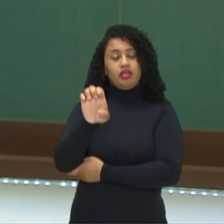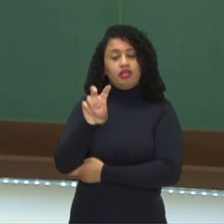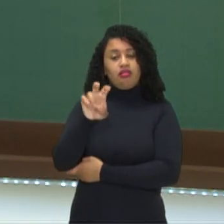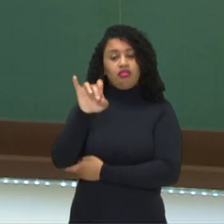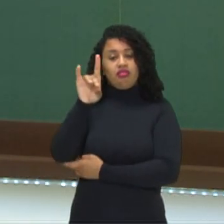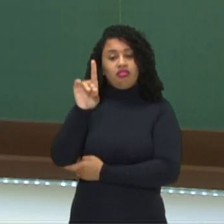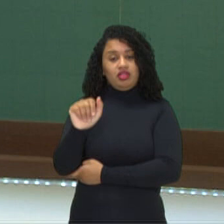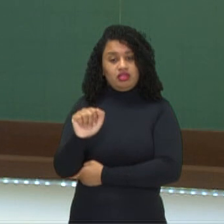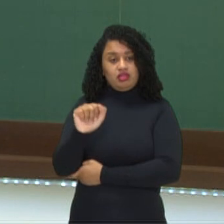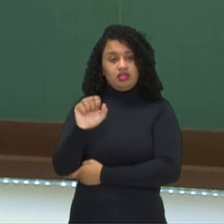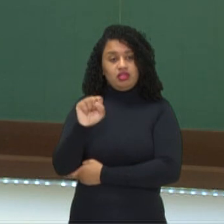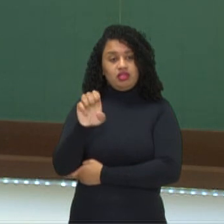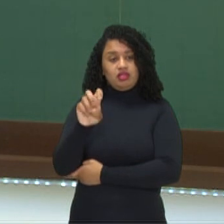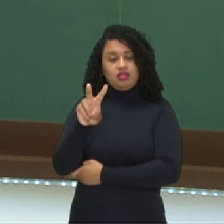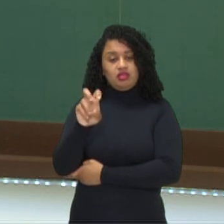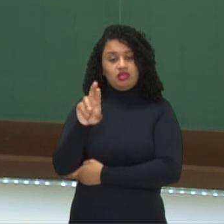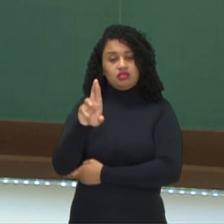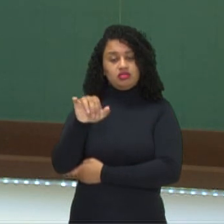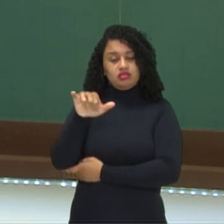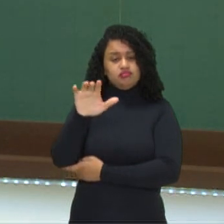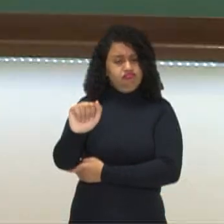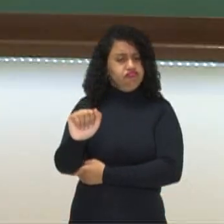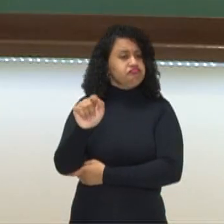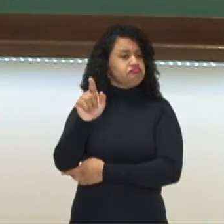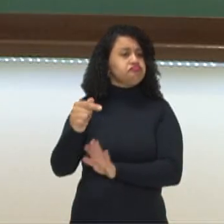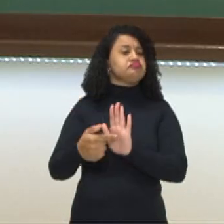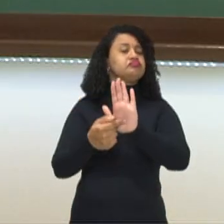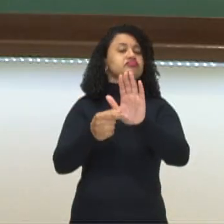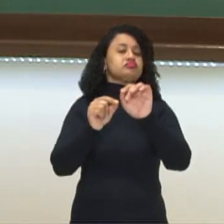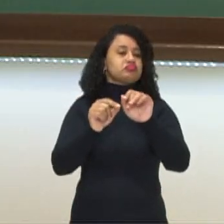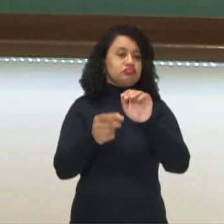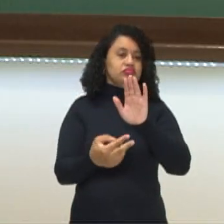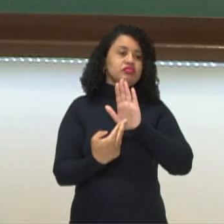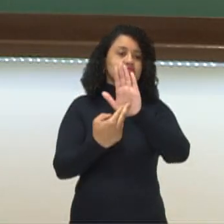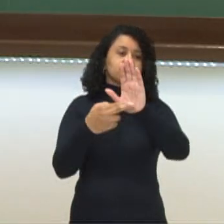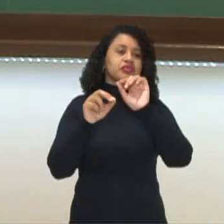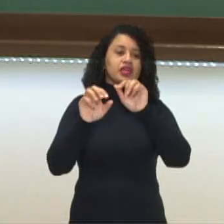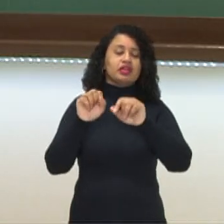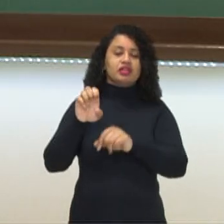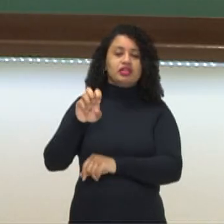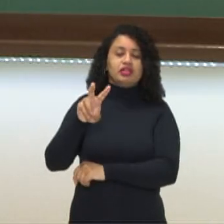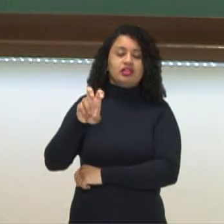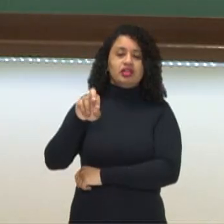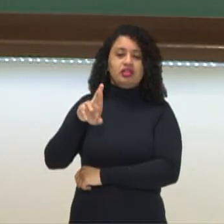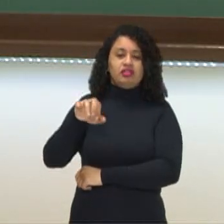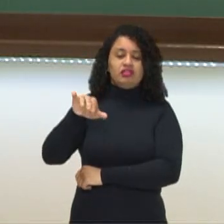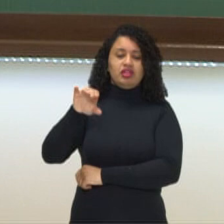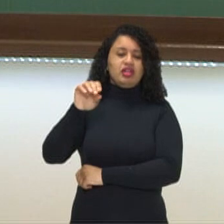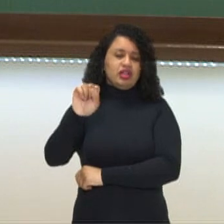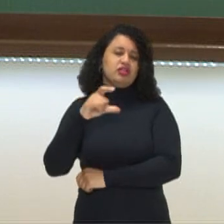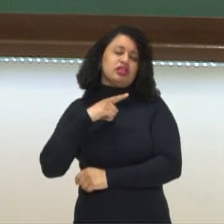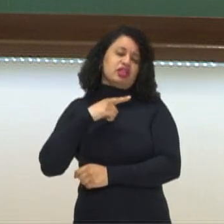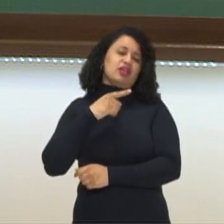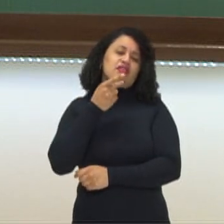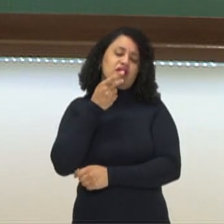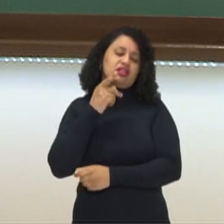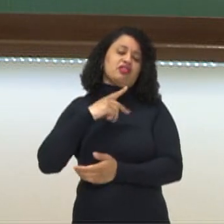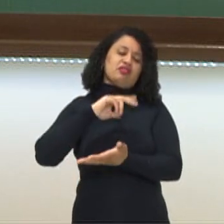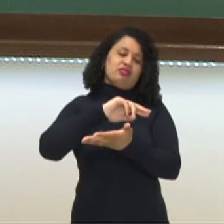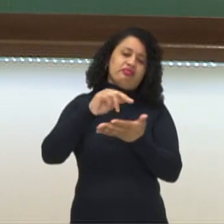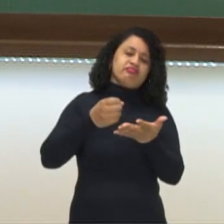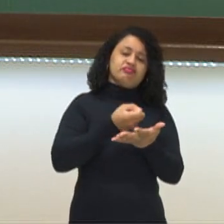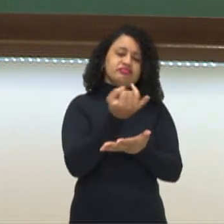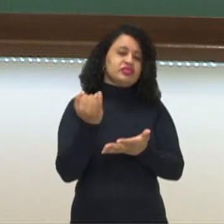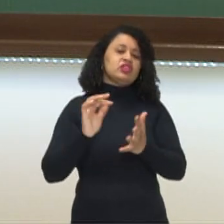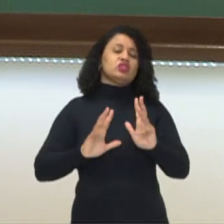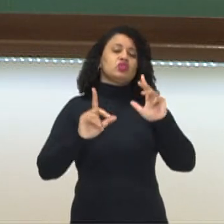nordestina. Representa os severinos, e ele fala, né, que existem muitos severinos, né, severinos de